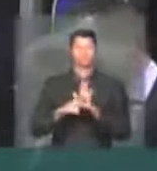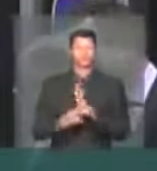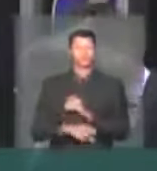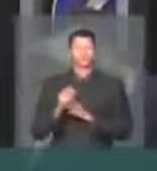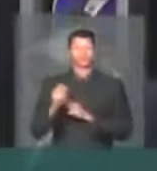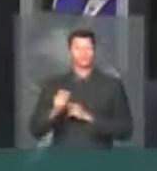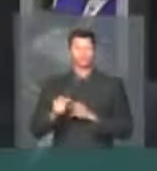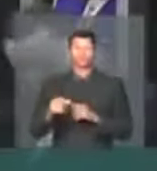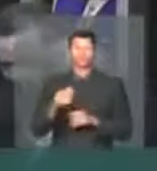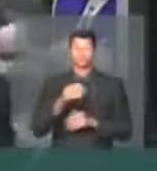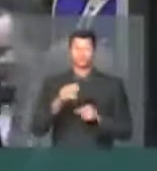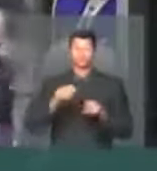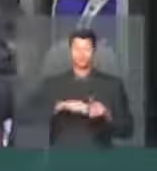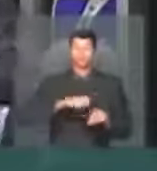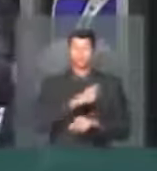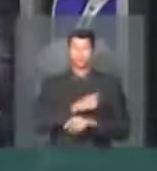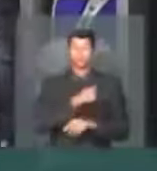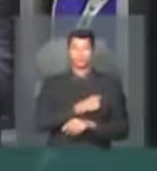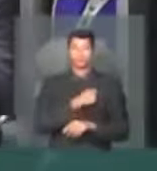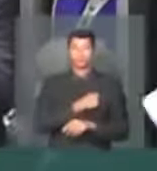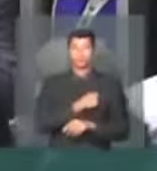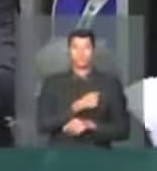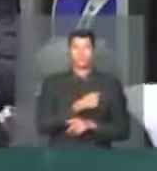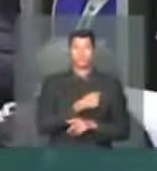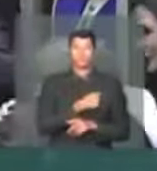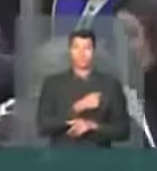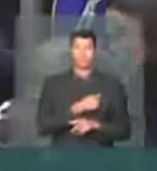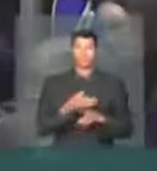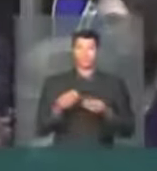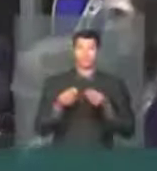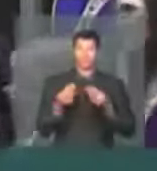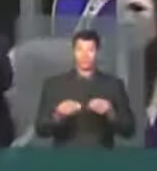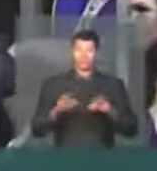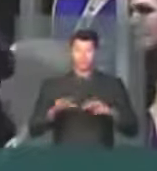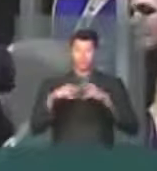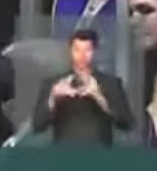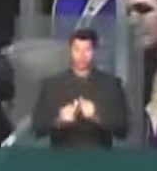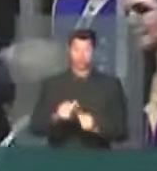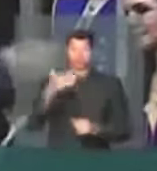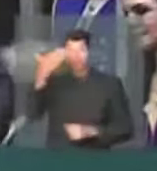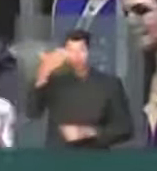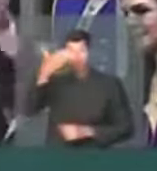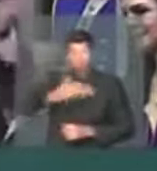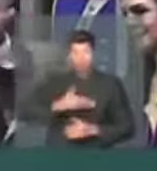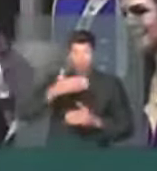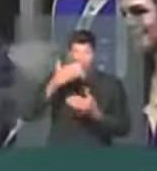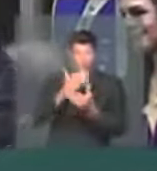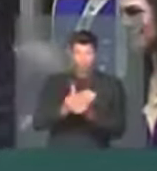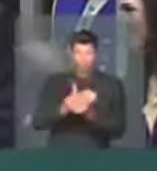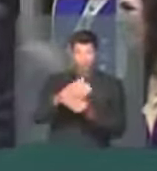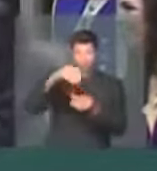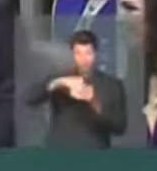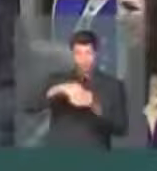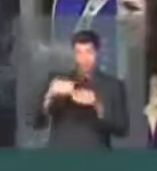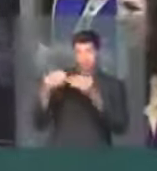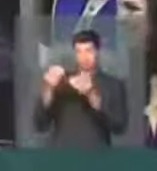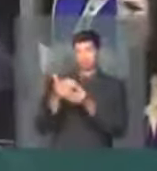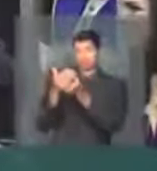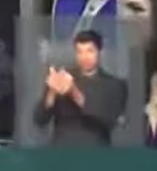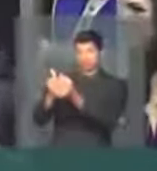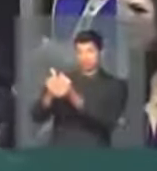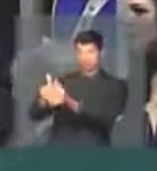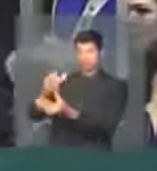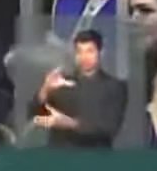que em agosto do ano da eleição, em agosto, entregou todas as provas à CGU. A